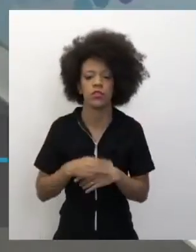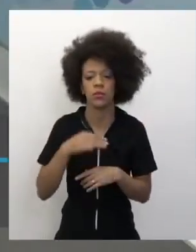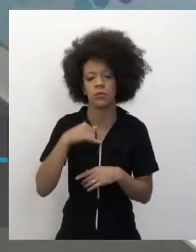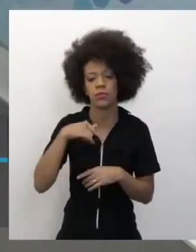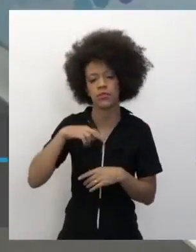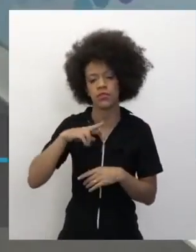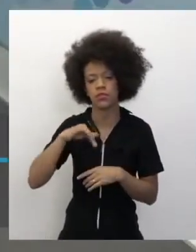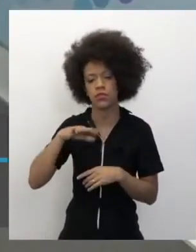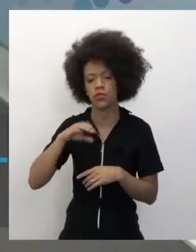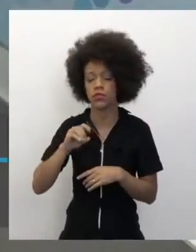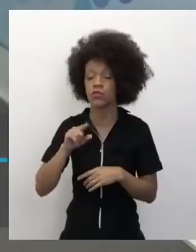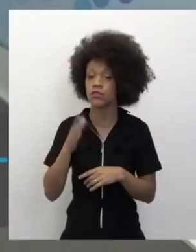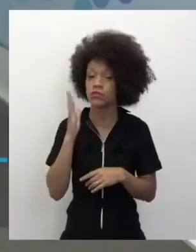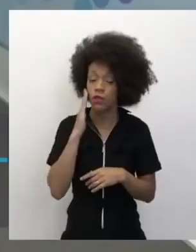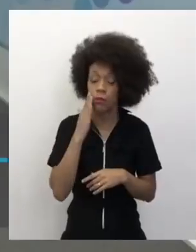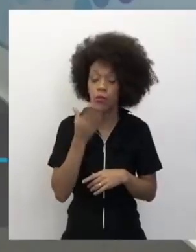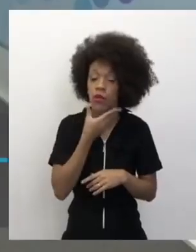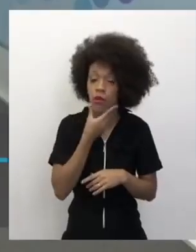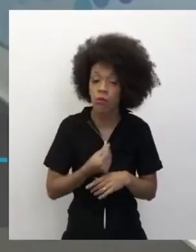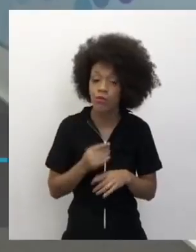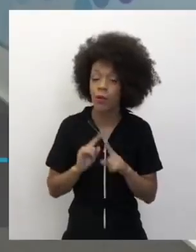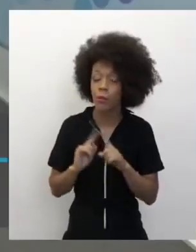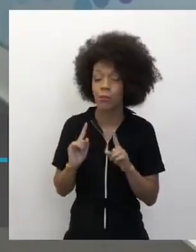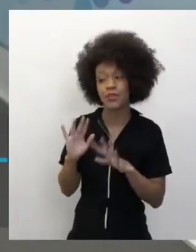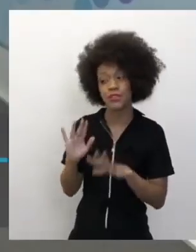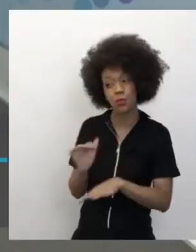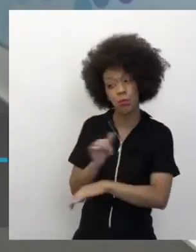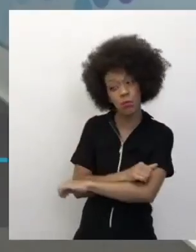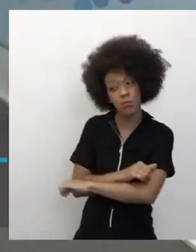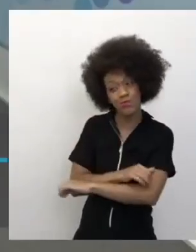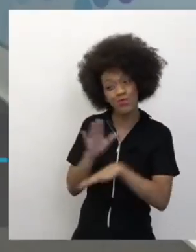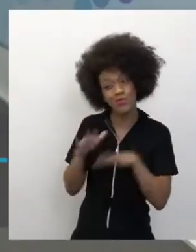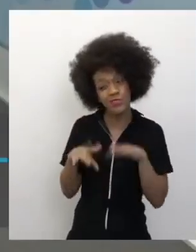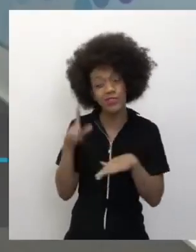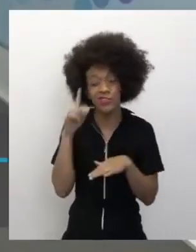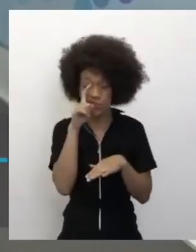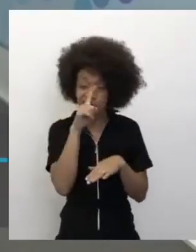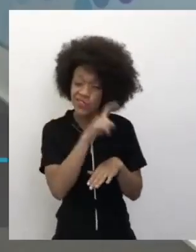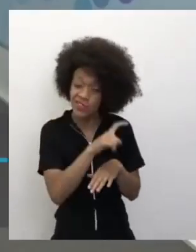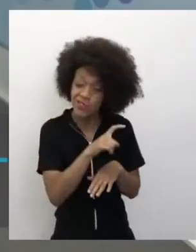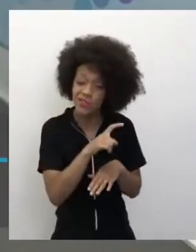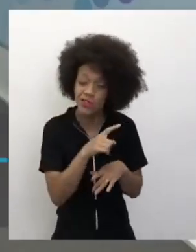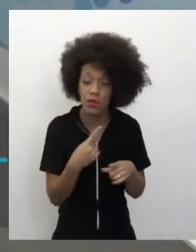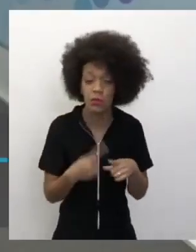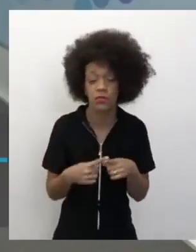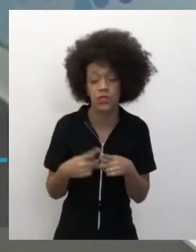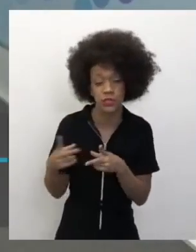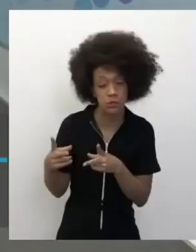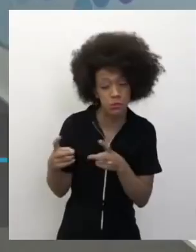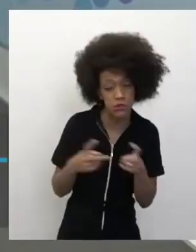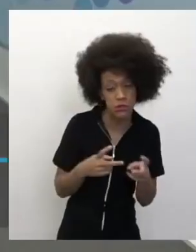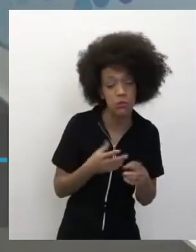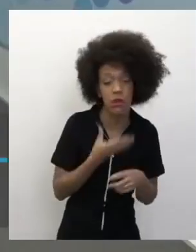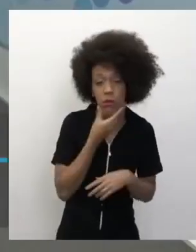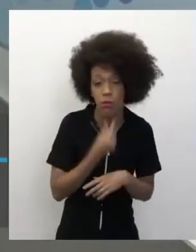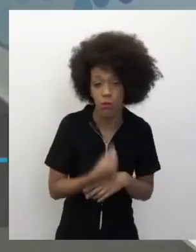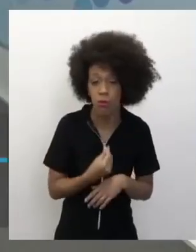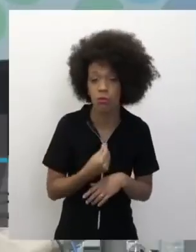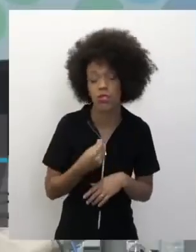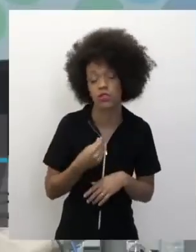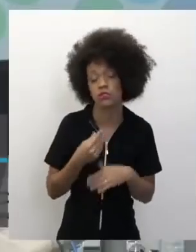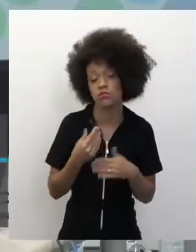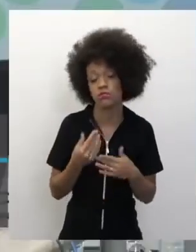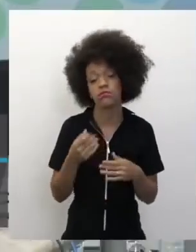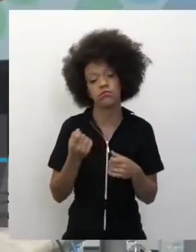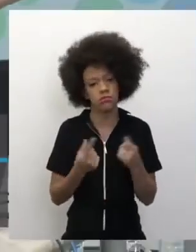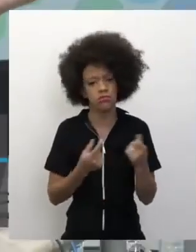homem, né? Então, mas para o aluno talvez fosse difícil, né? Sim. Eles enxergarem que é um homem, né? Então, algumas